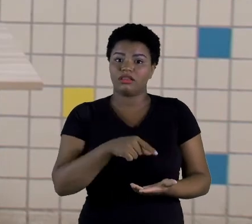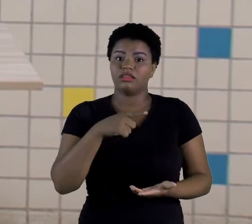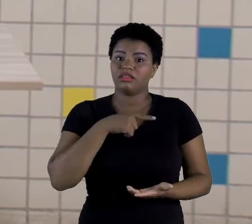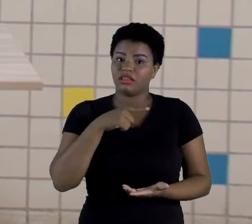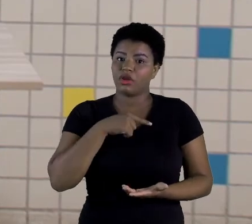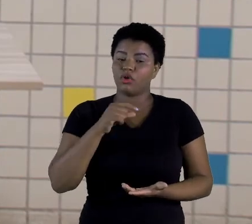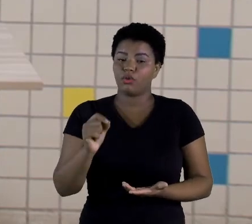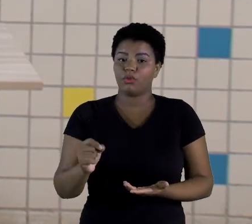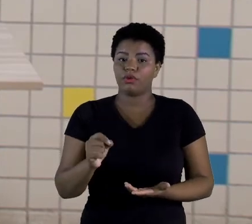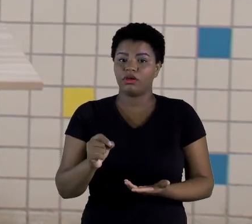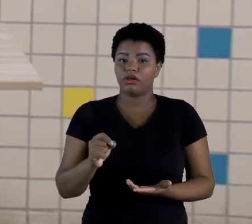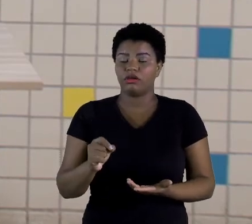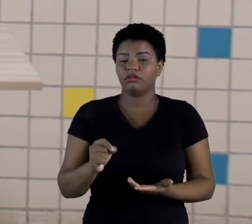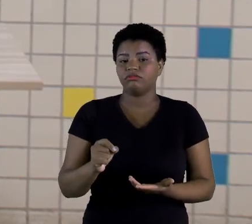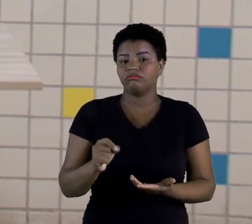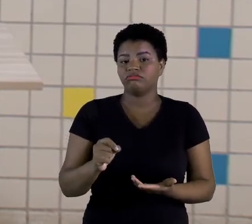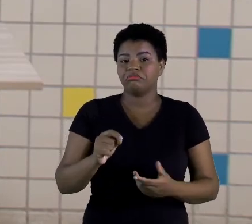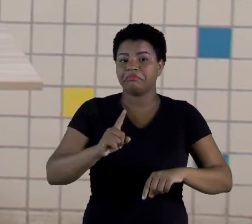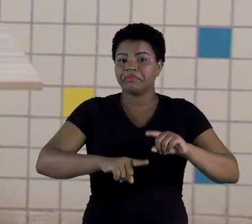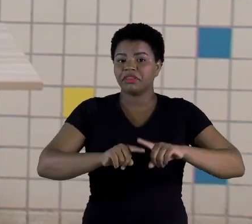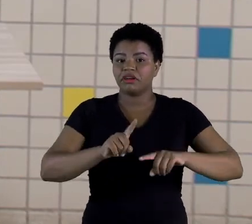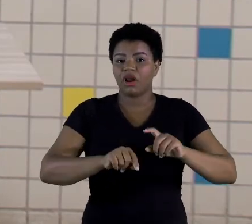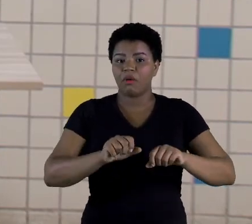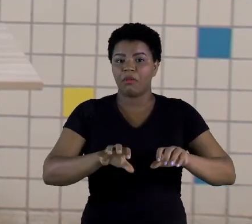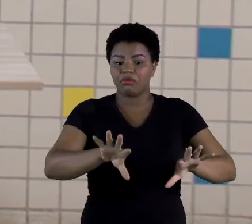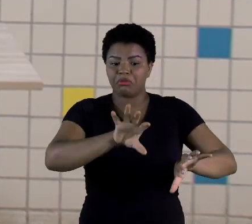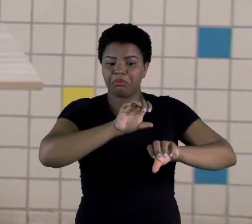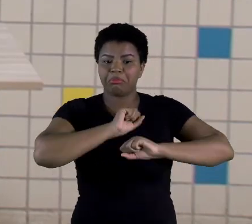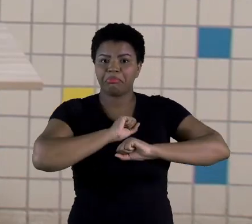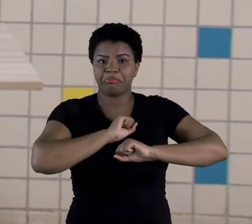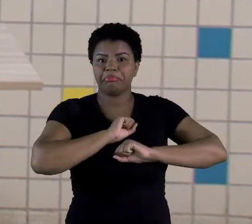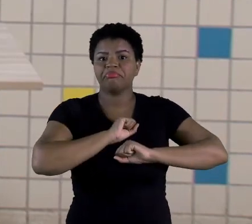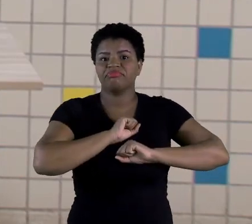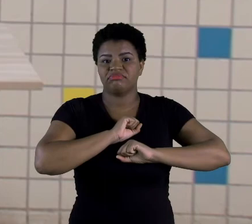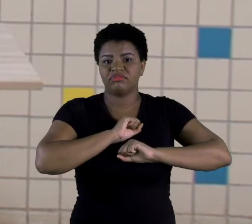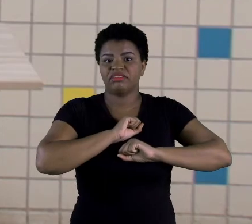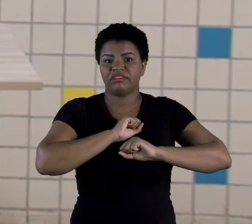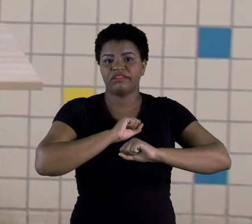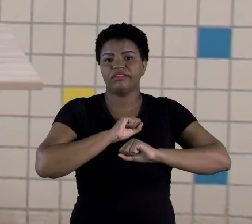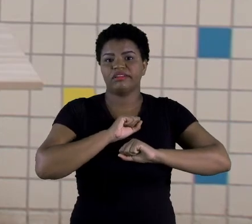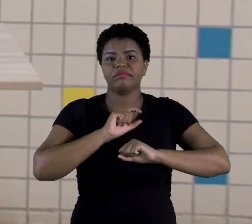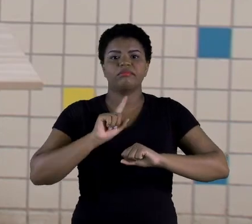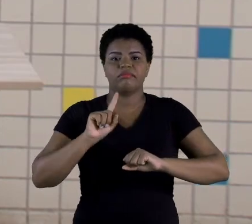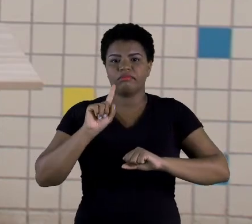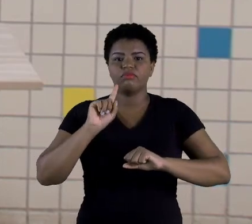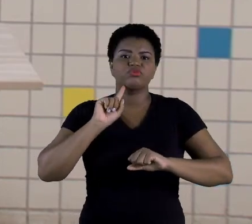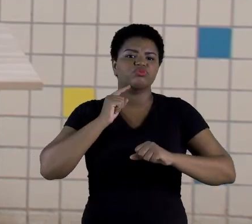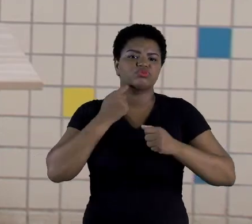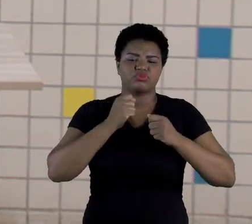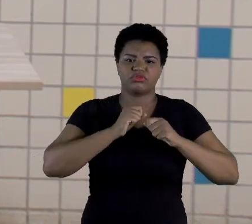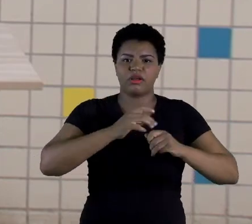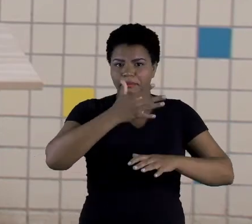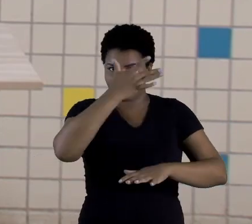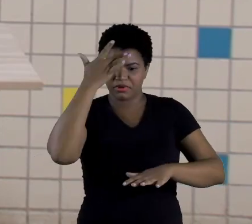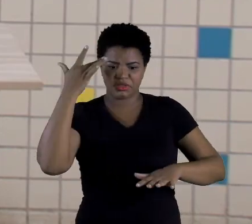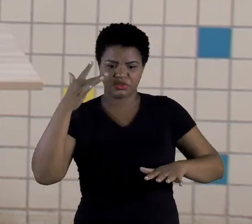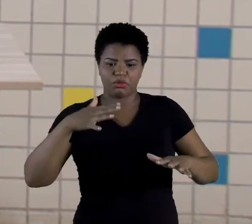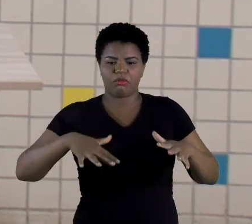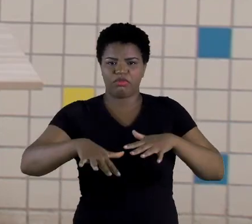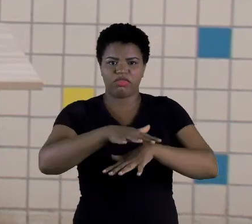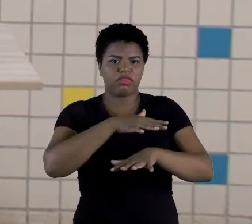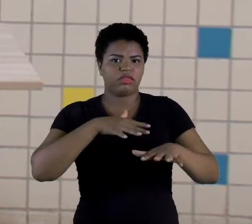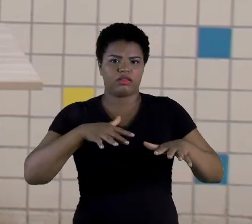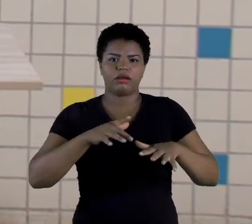têm produtos que podem contagiar e que pode contaminar todo o solo, até mesmo pessoas. Então é algo muito